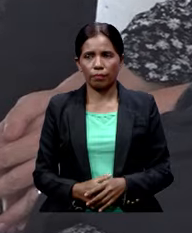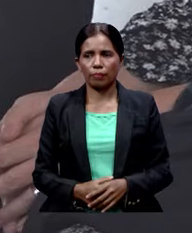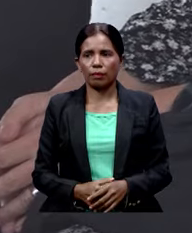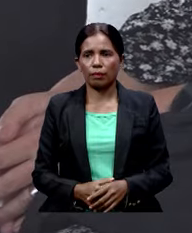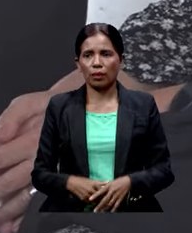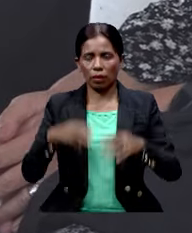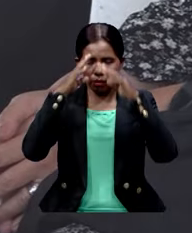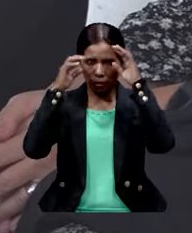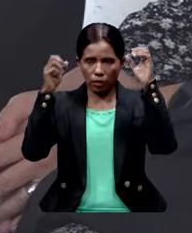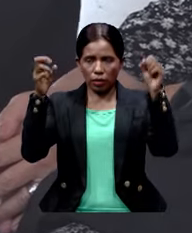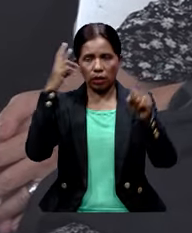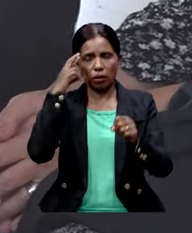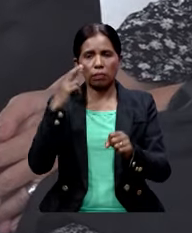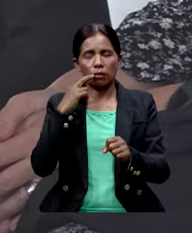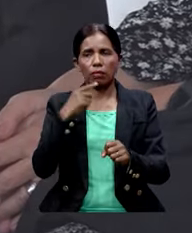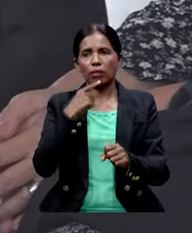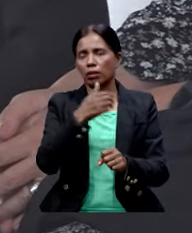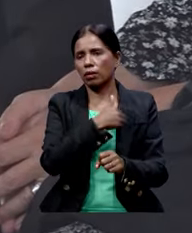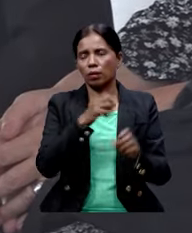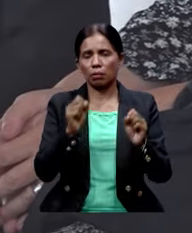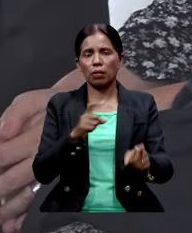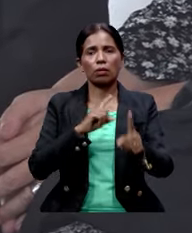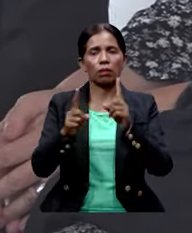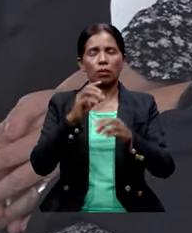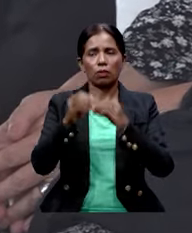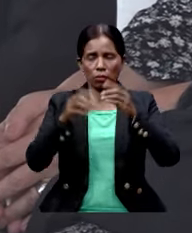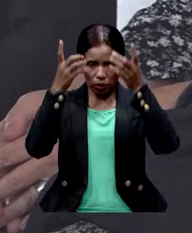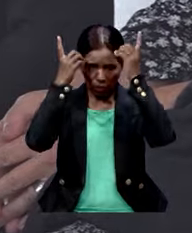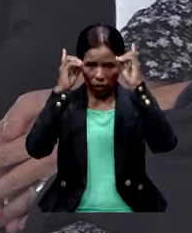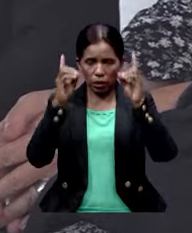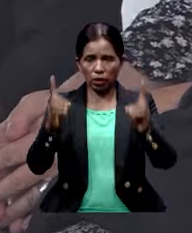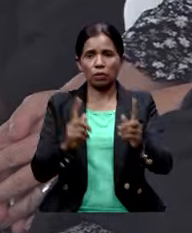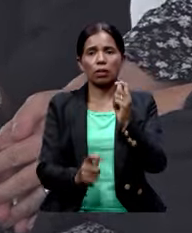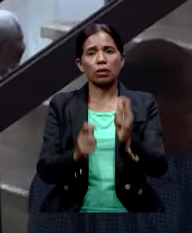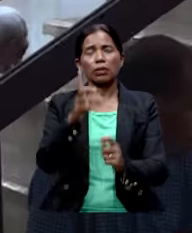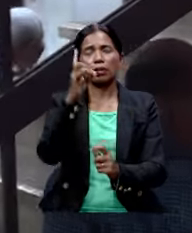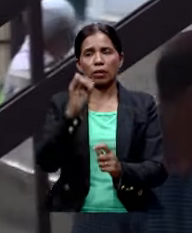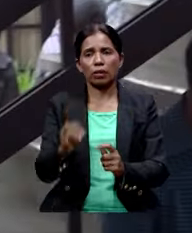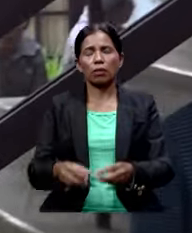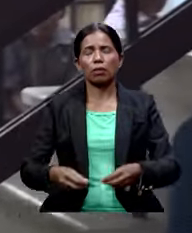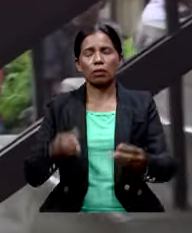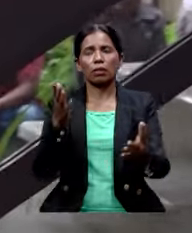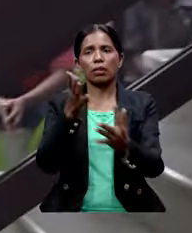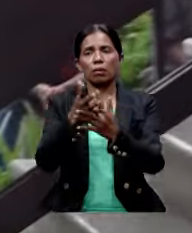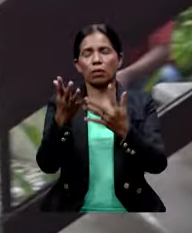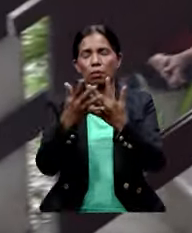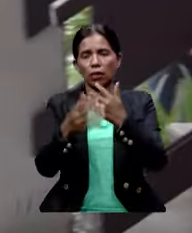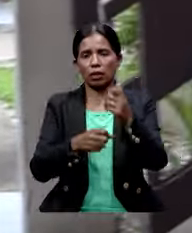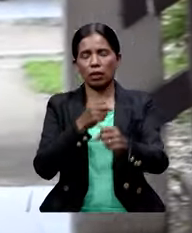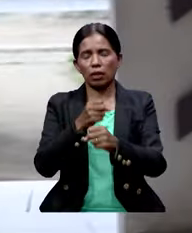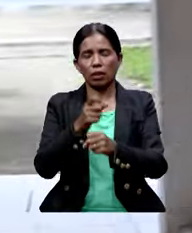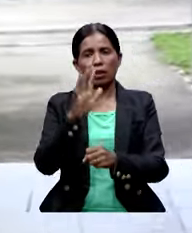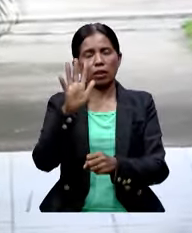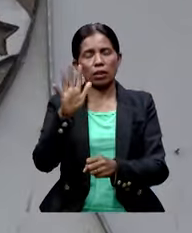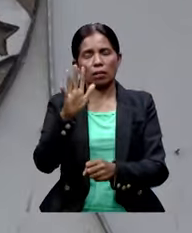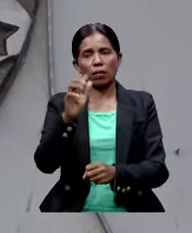O presidente da República, Zé Ramos Horta, se dá que bem errado a intervenção para a decisão do Tribunal Distrital de Lindebe aplica a pena prisontina Lima Barguido Antônio